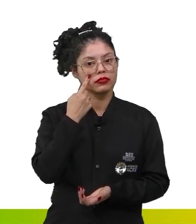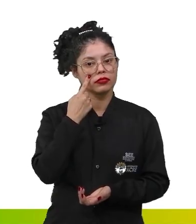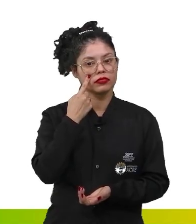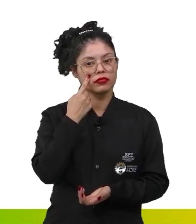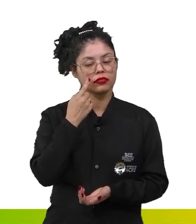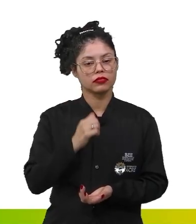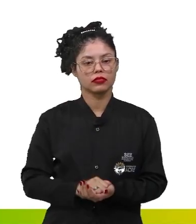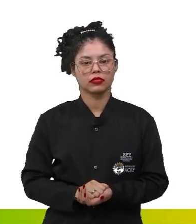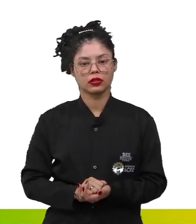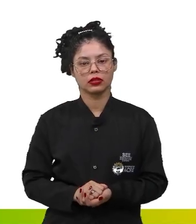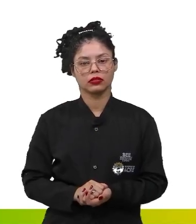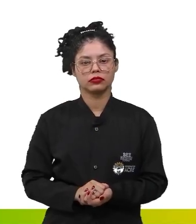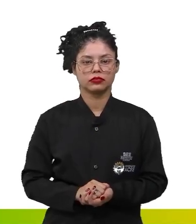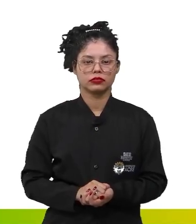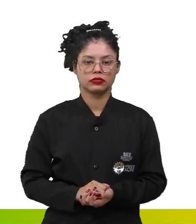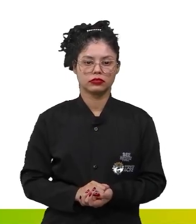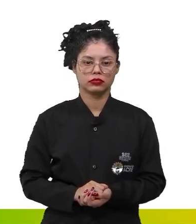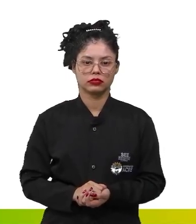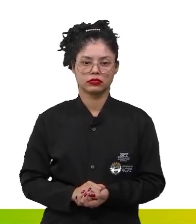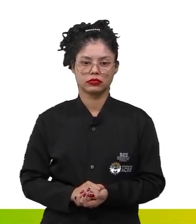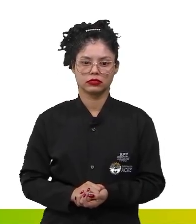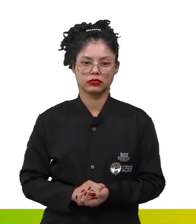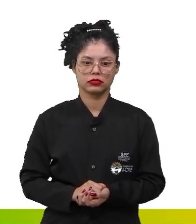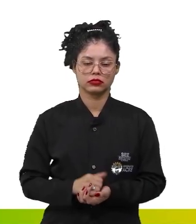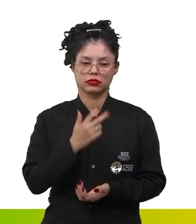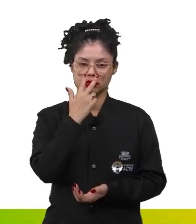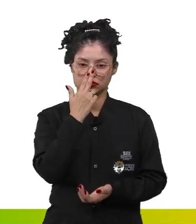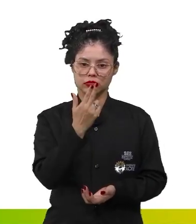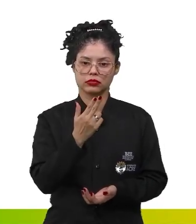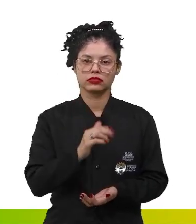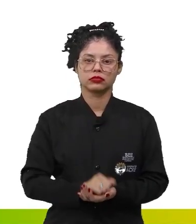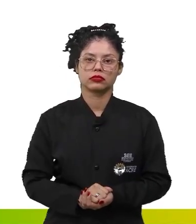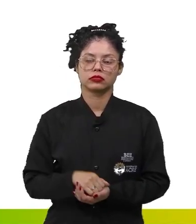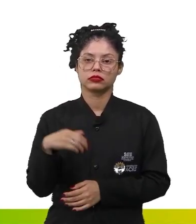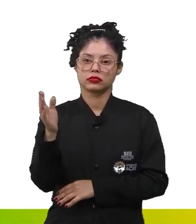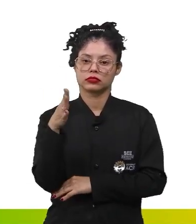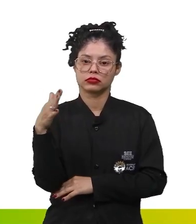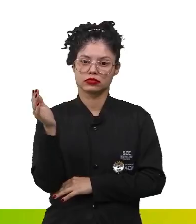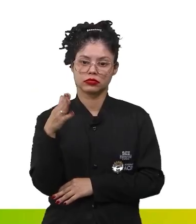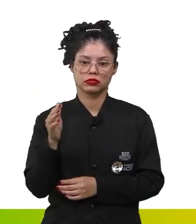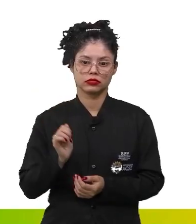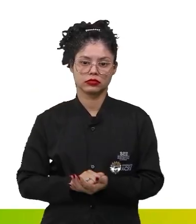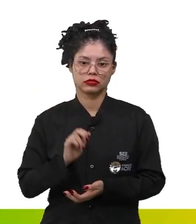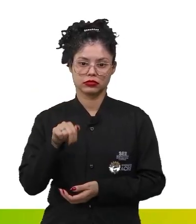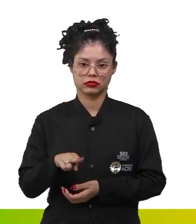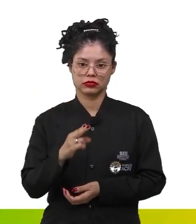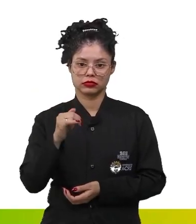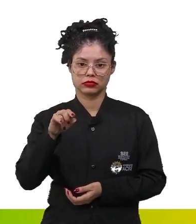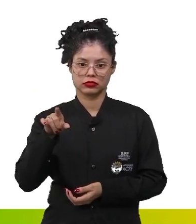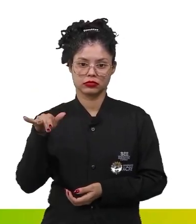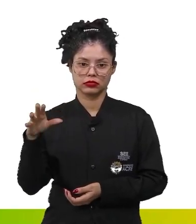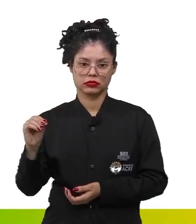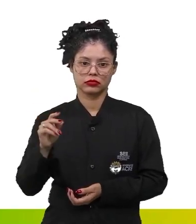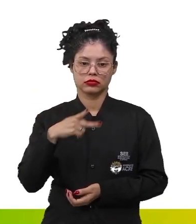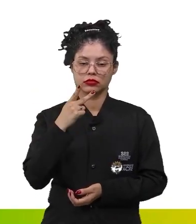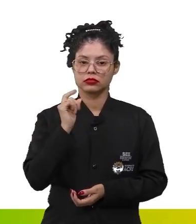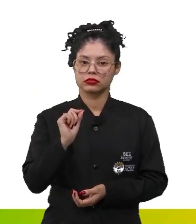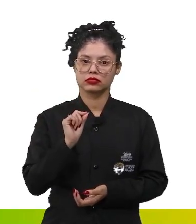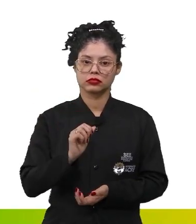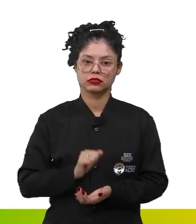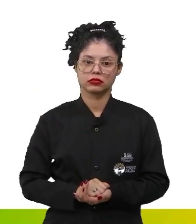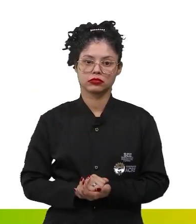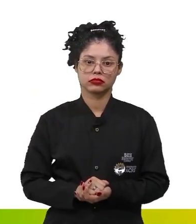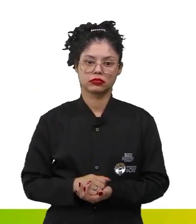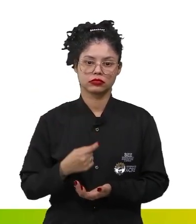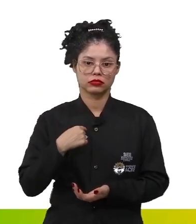uma senhora vestida com o que parece a bandeira da União Europeia, e ela diz o